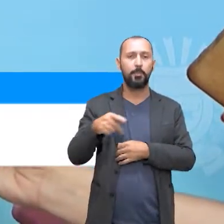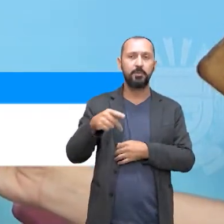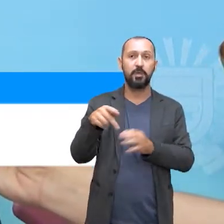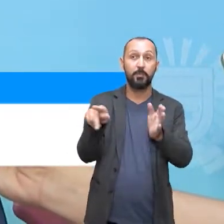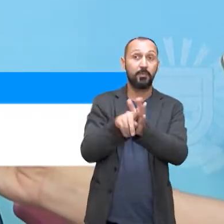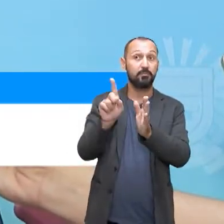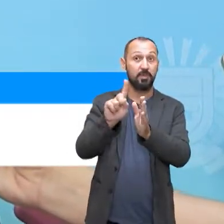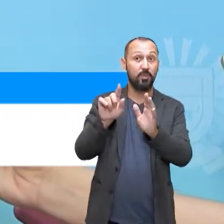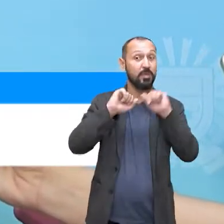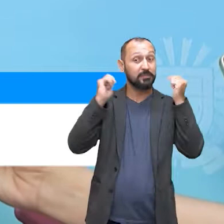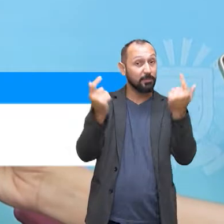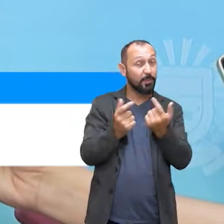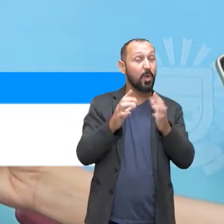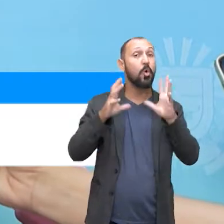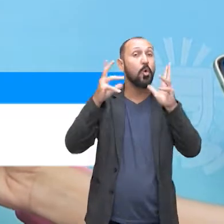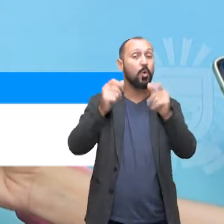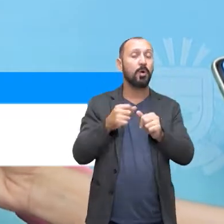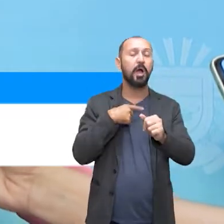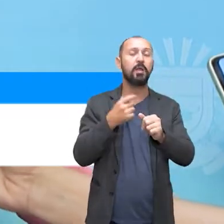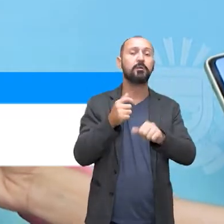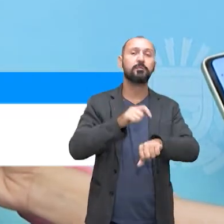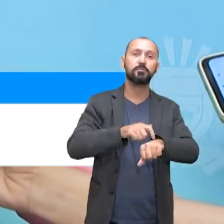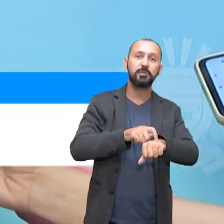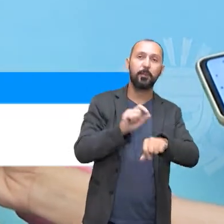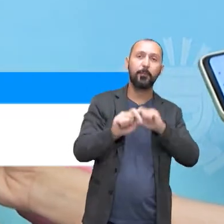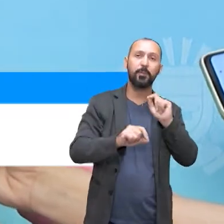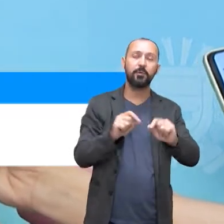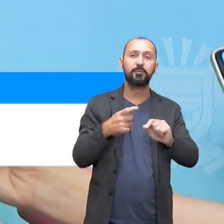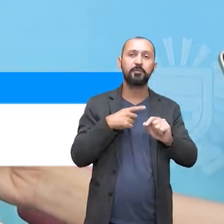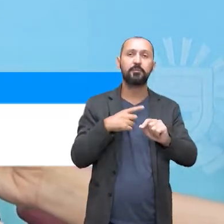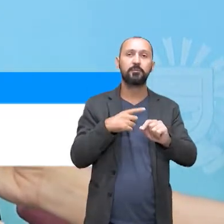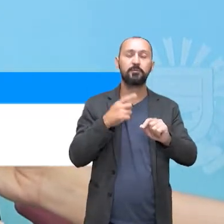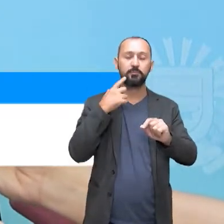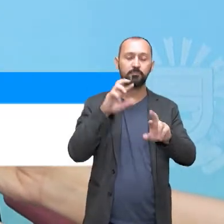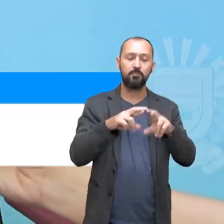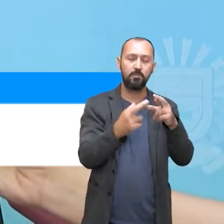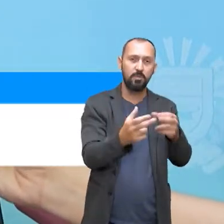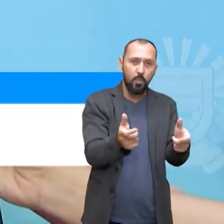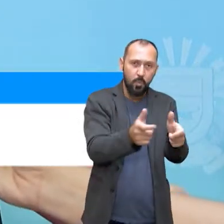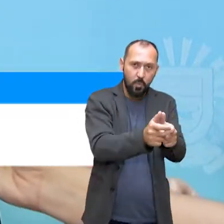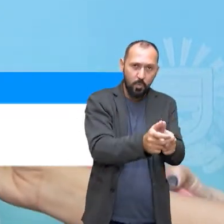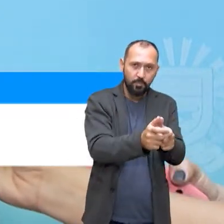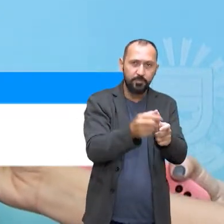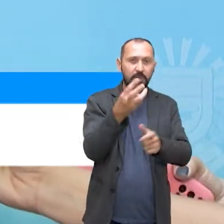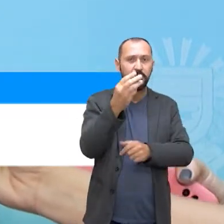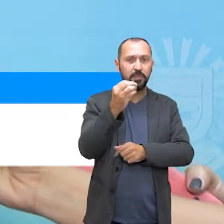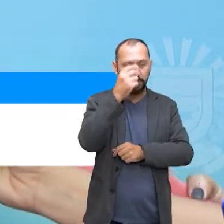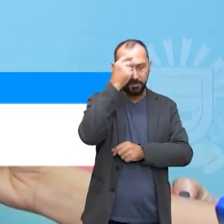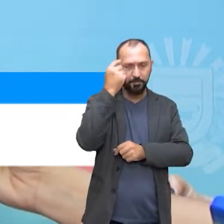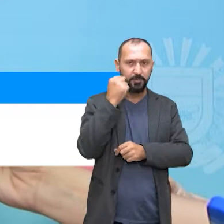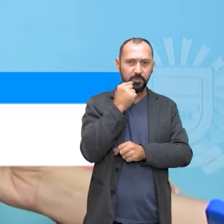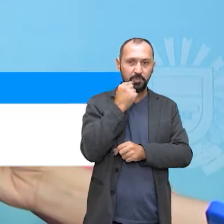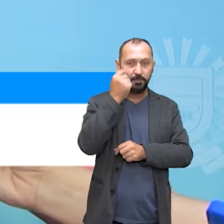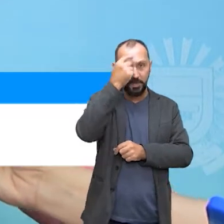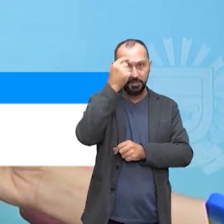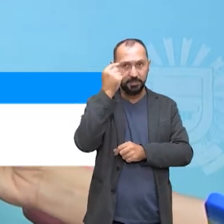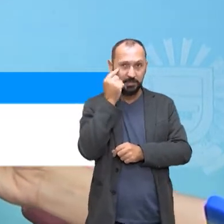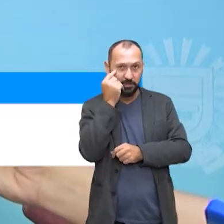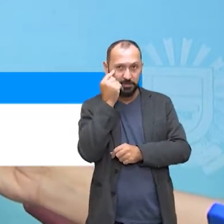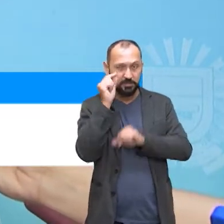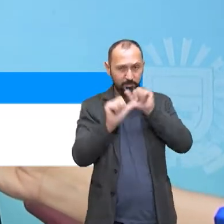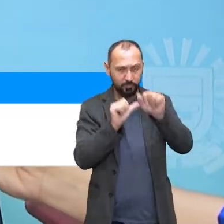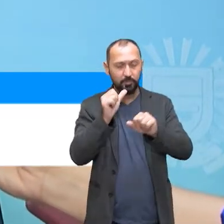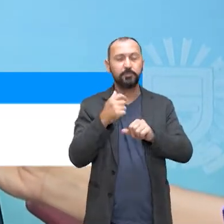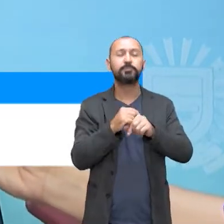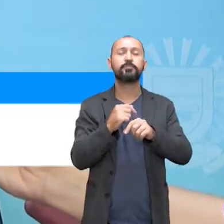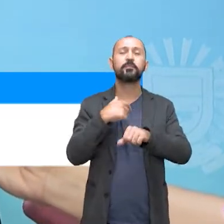do presidente, é uma decisão da casa. Então, nós reduzimos o tempo do pequeno expediente, que era 30 minutos para 15